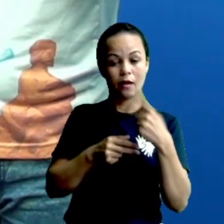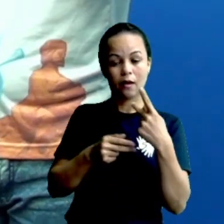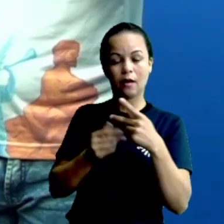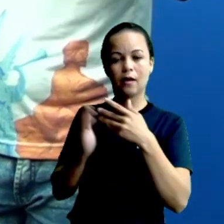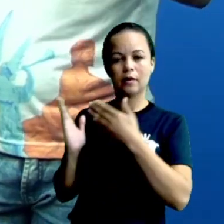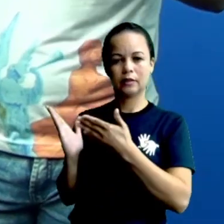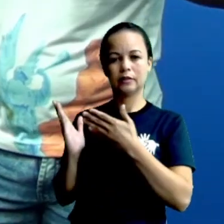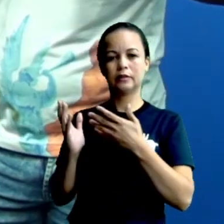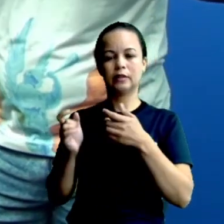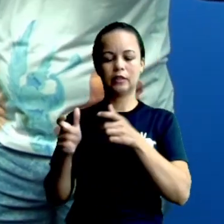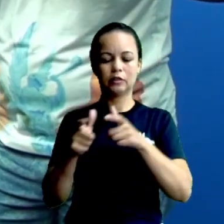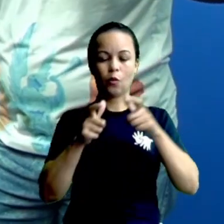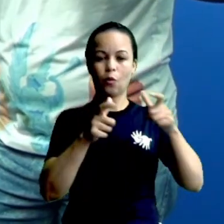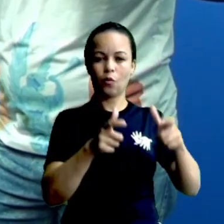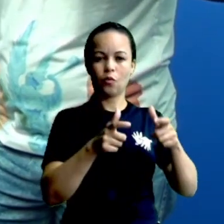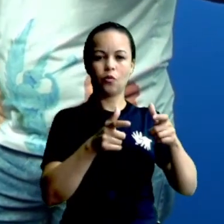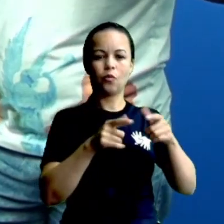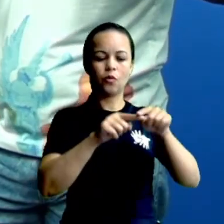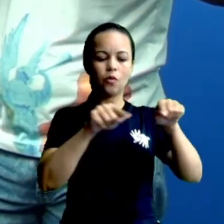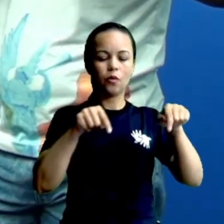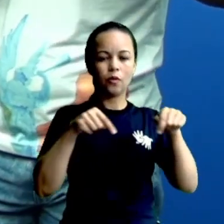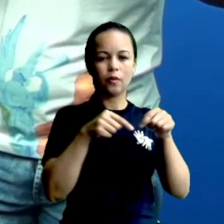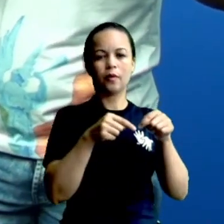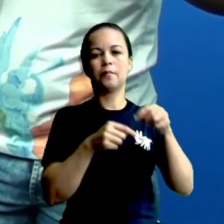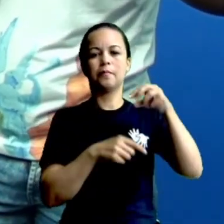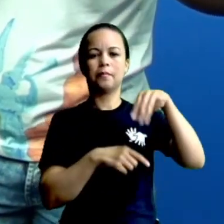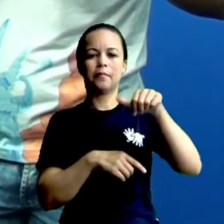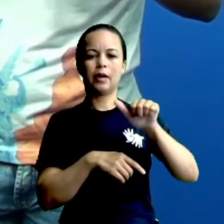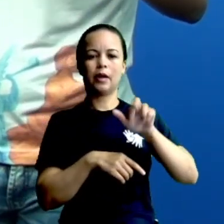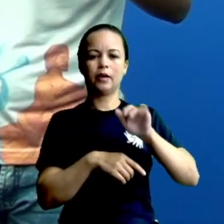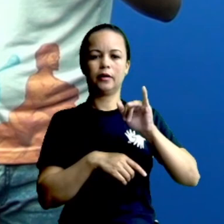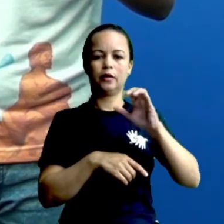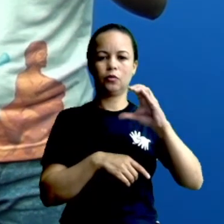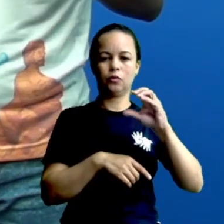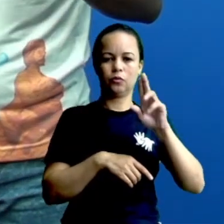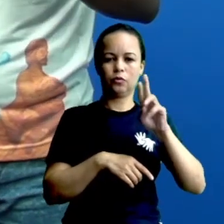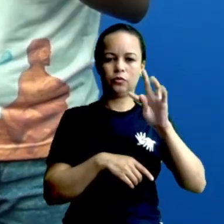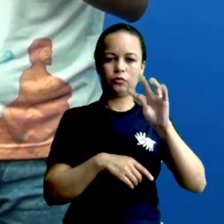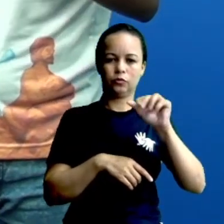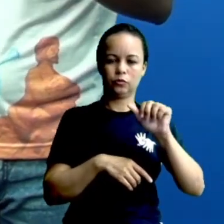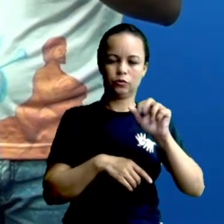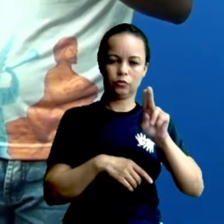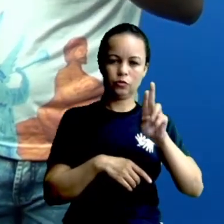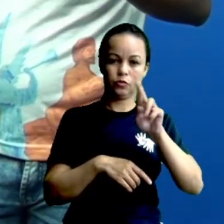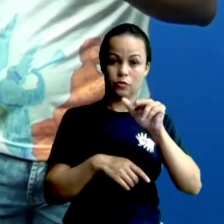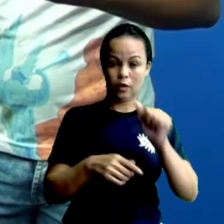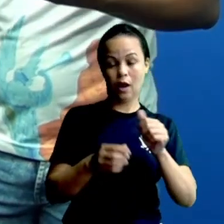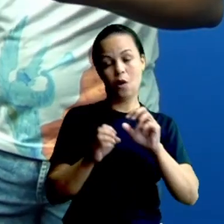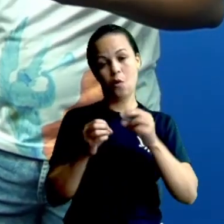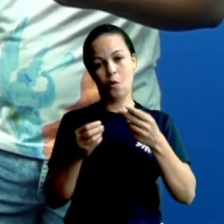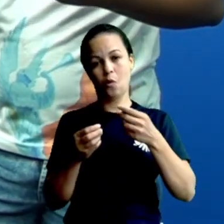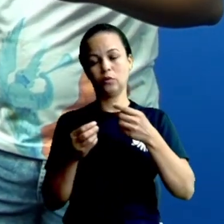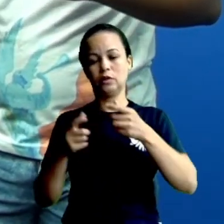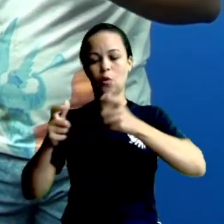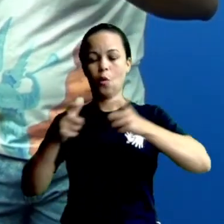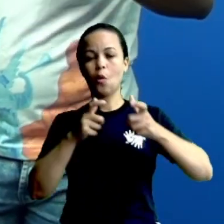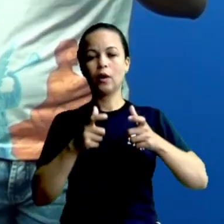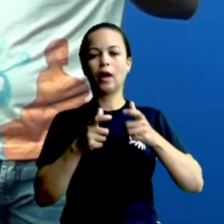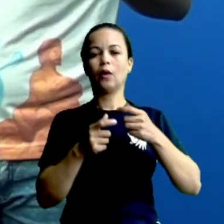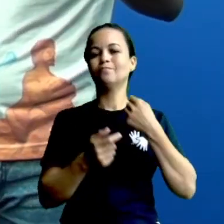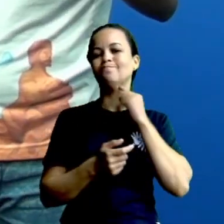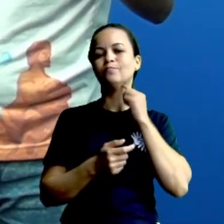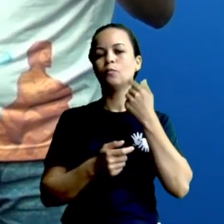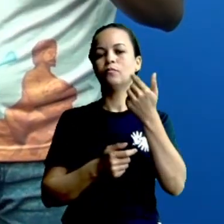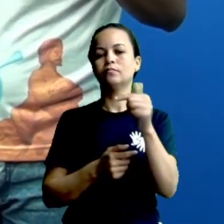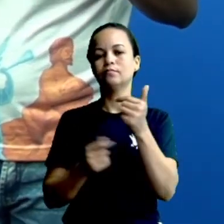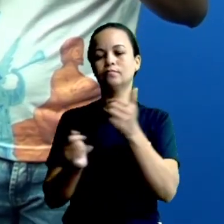de criatórios de maricultura ou de ostreicultura, de ambientes despoluídos, para que você